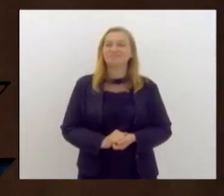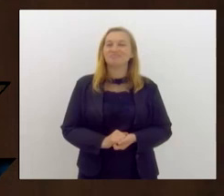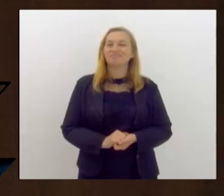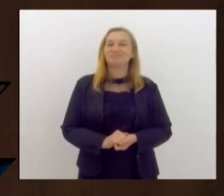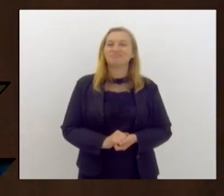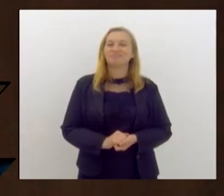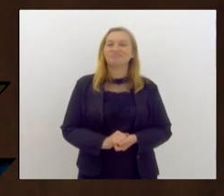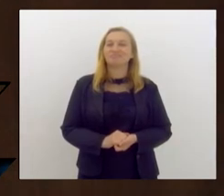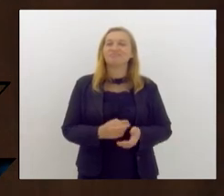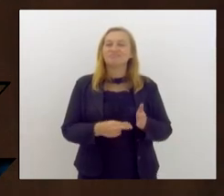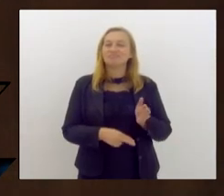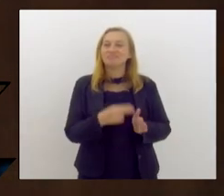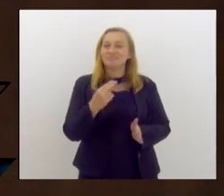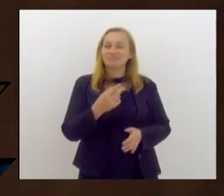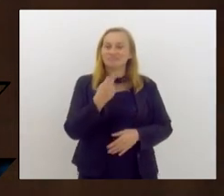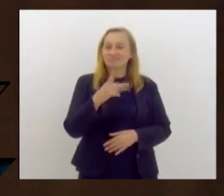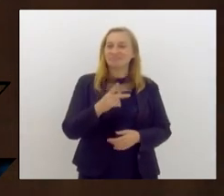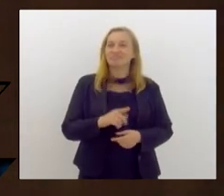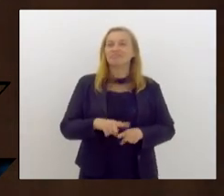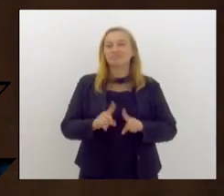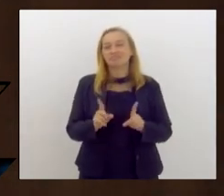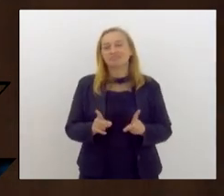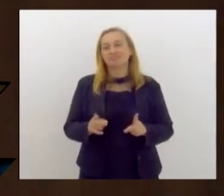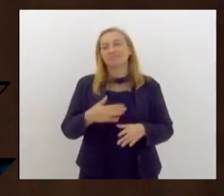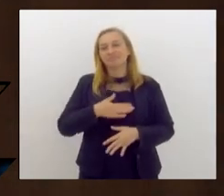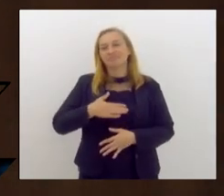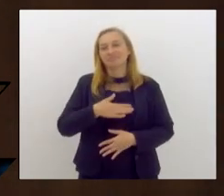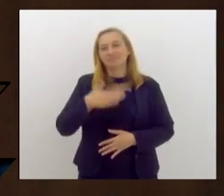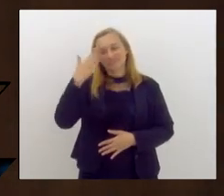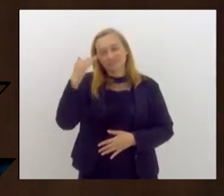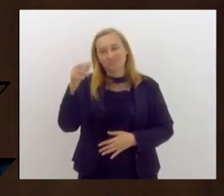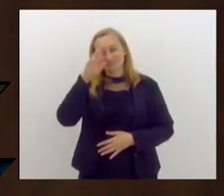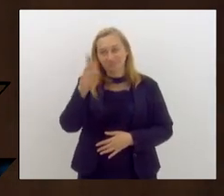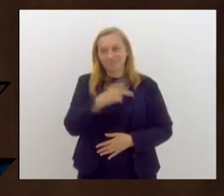a operação que ele está fazendo. Mas a gente gostaria de saber, senhor